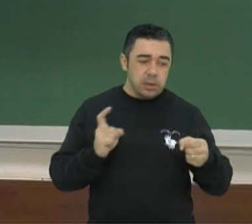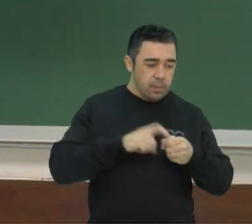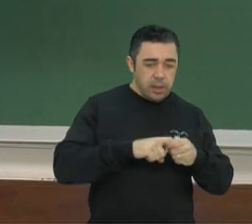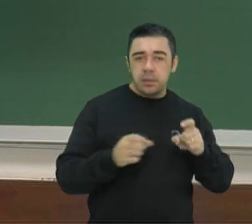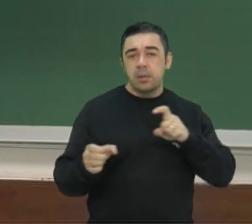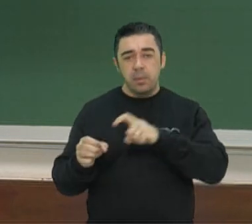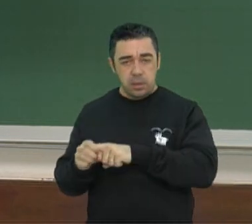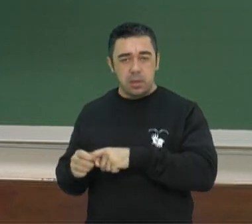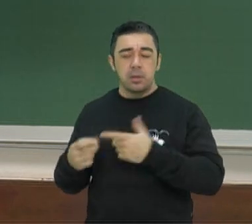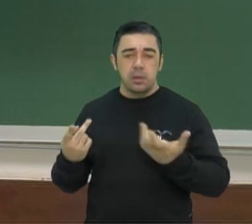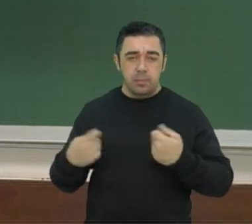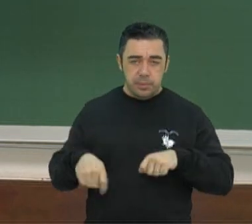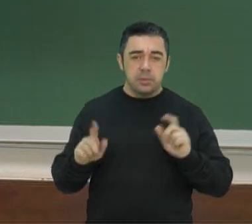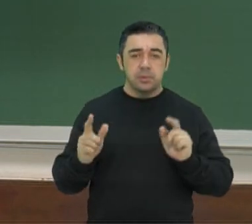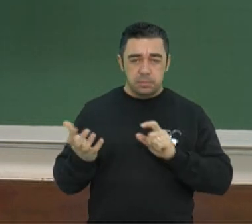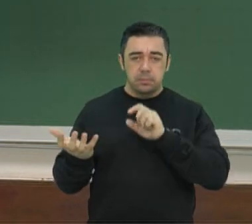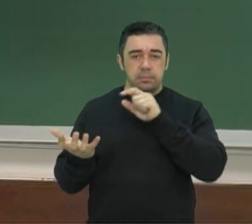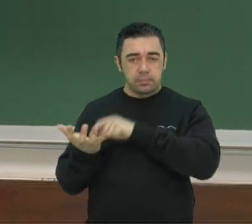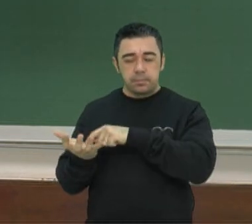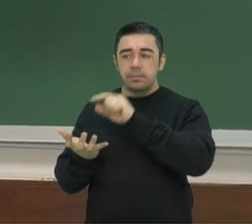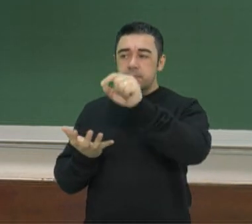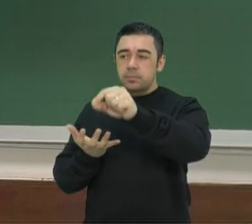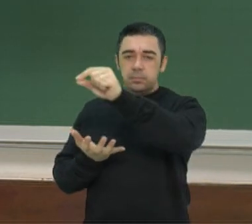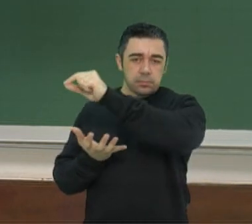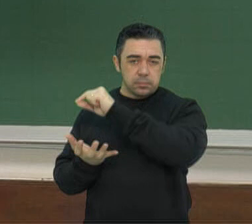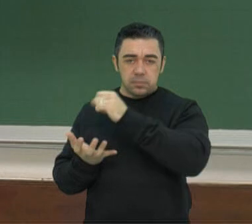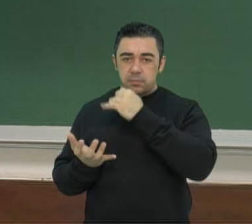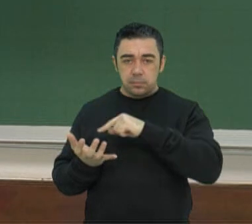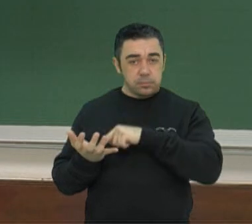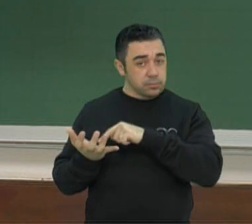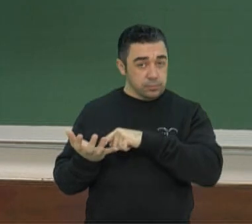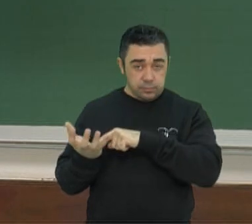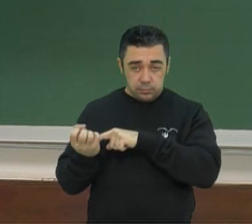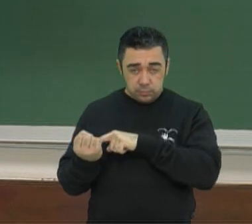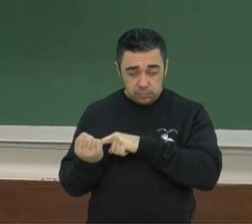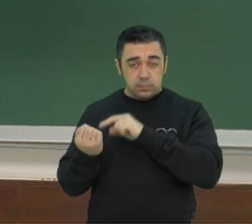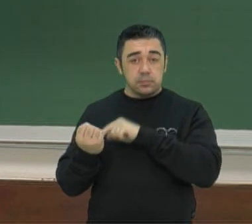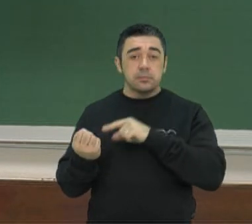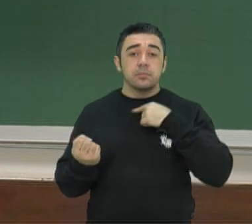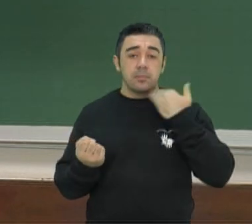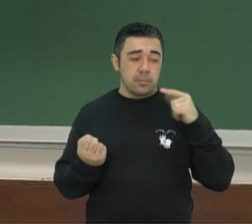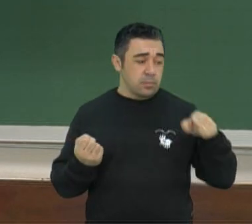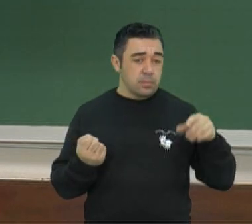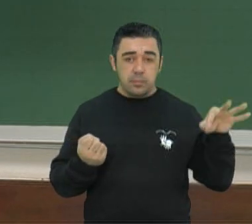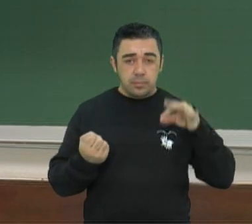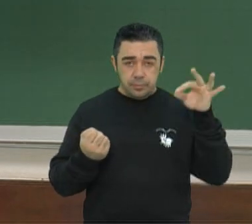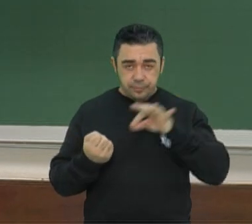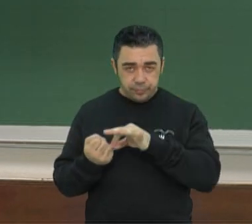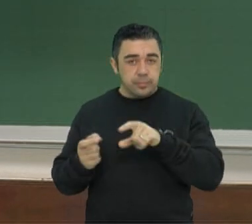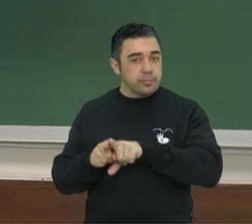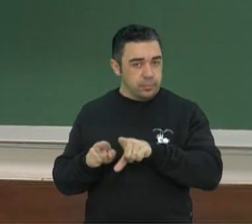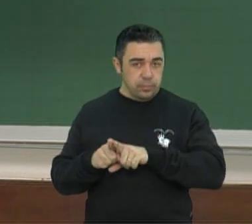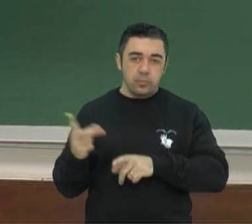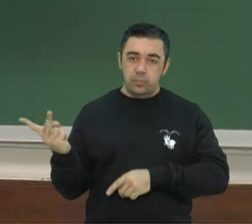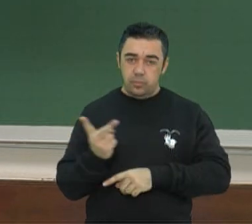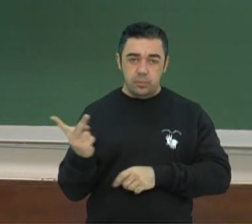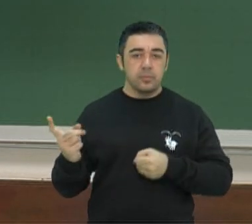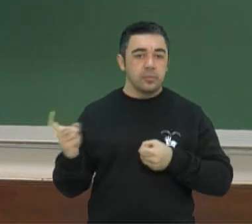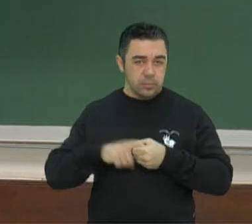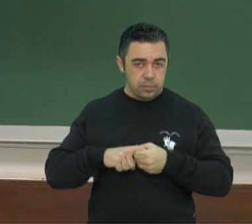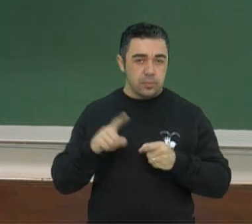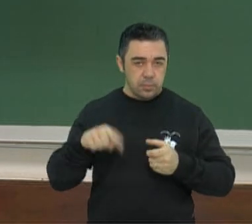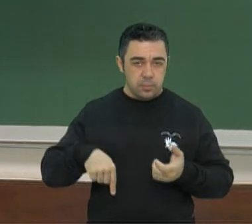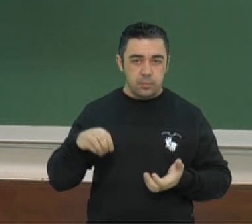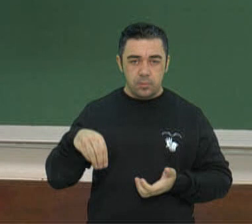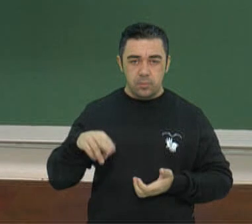eu não tiver o polinizador, com o passar do tempo eu não vou ter mais a planta. Se eu não tenho mais a planta, eu não vou ter mais o polinizador. Então, isso também é